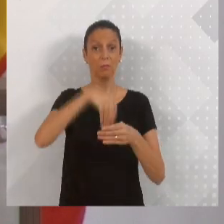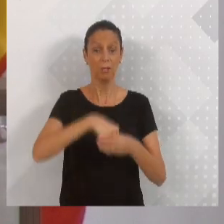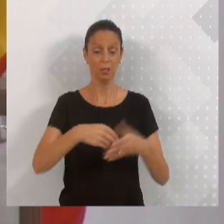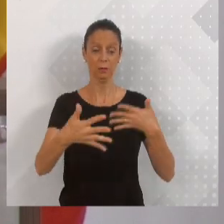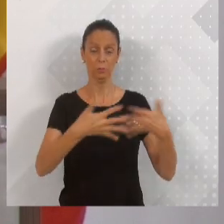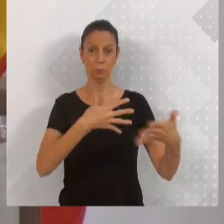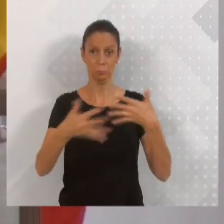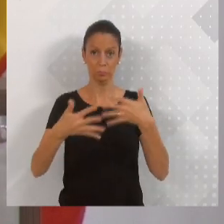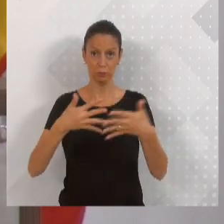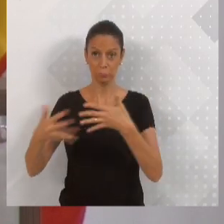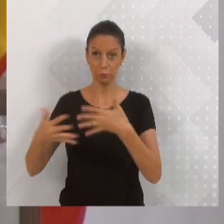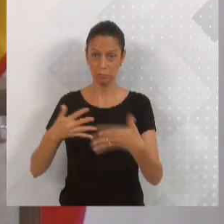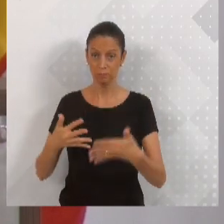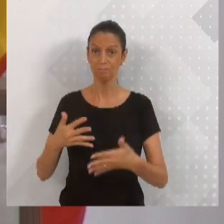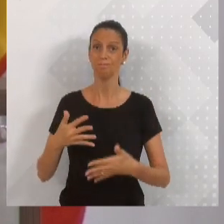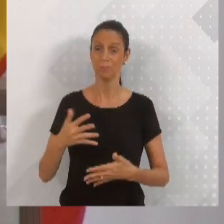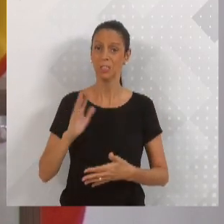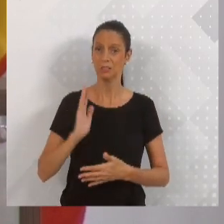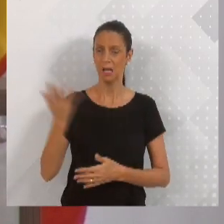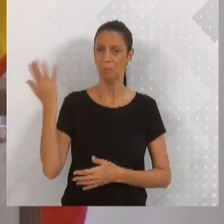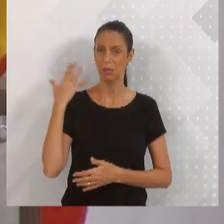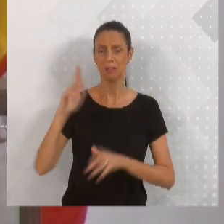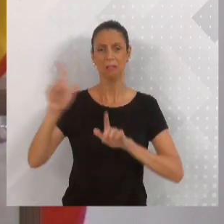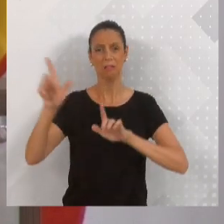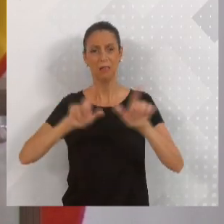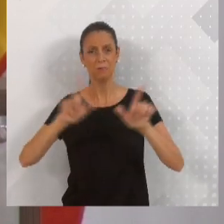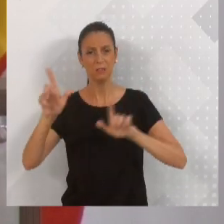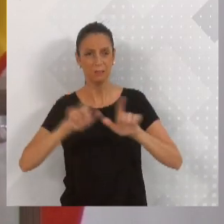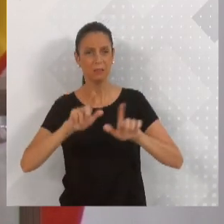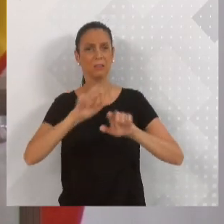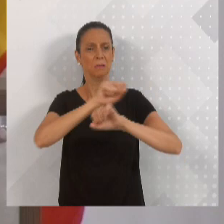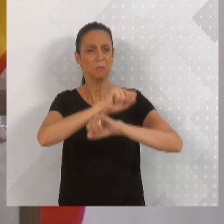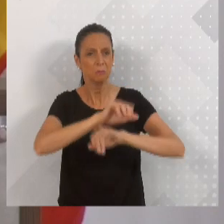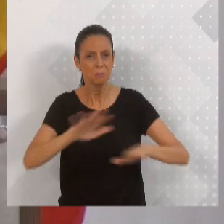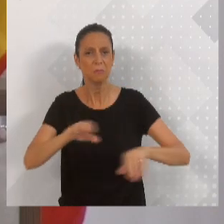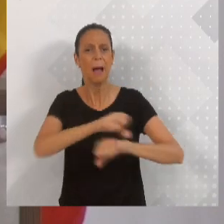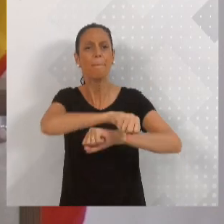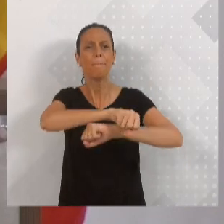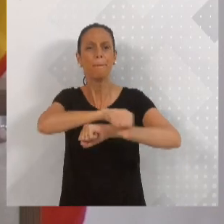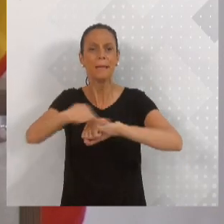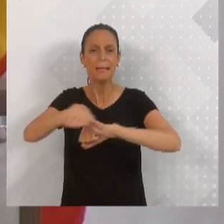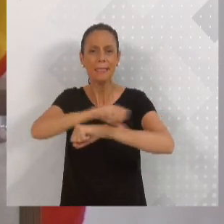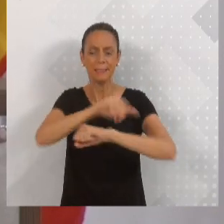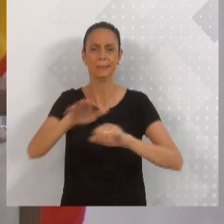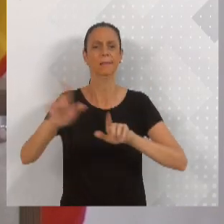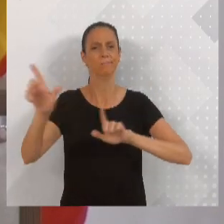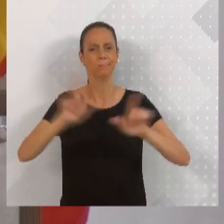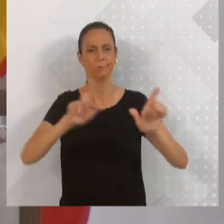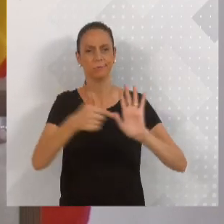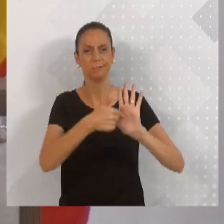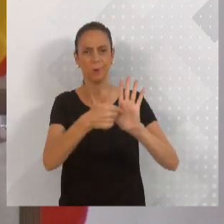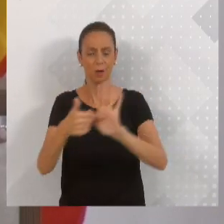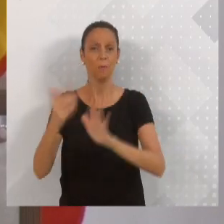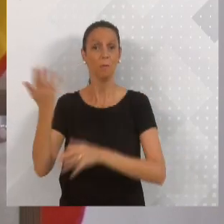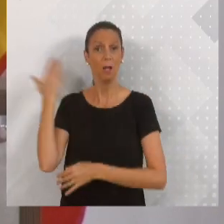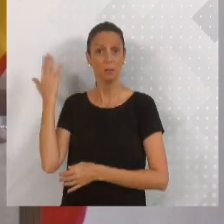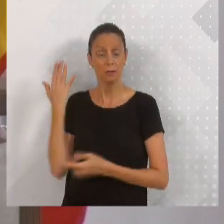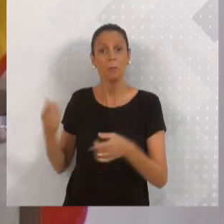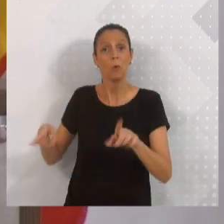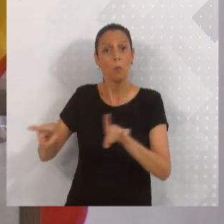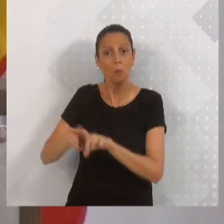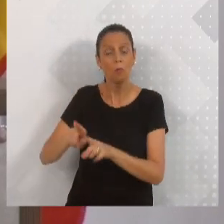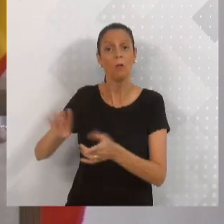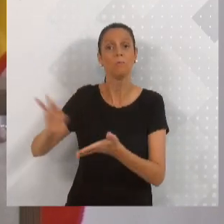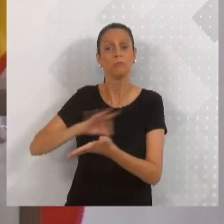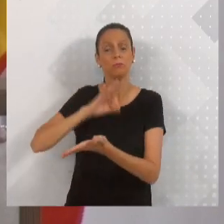urbanos algumas coisas saíram na imprensa eh inclusive né no momento em que esse convênio foi assinado